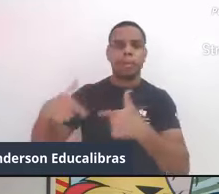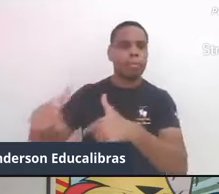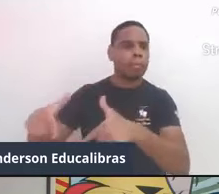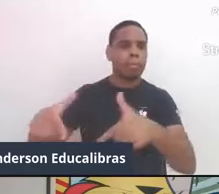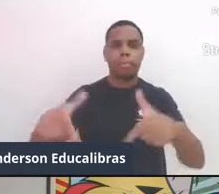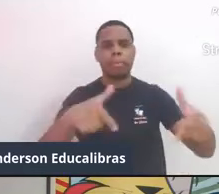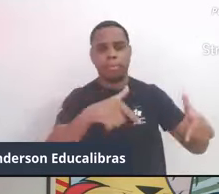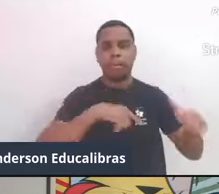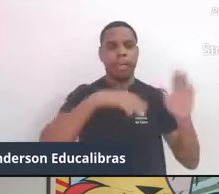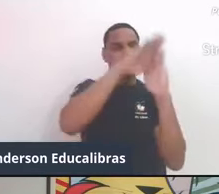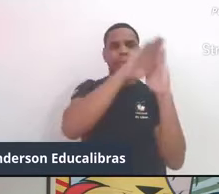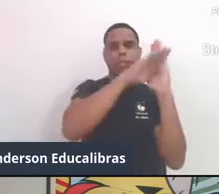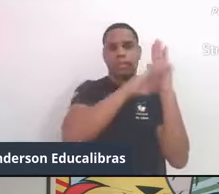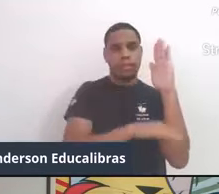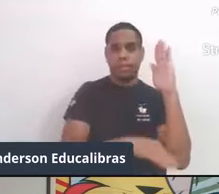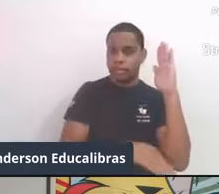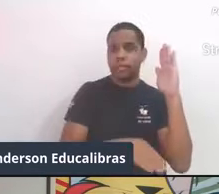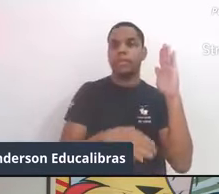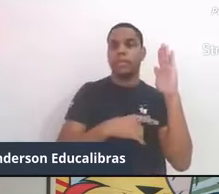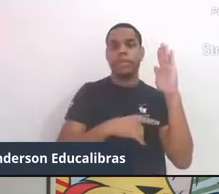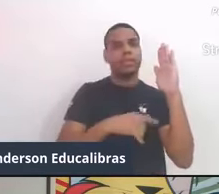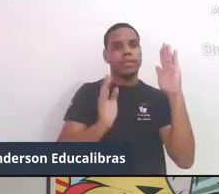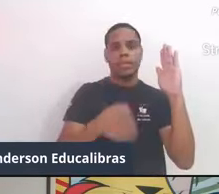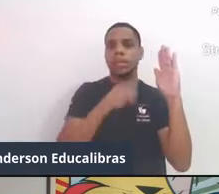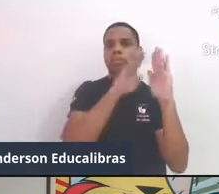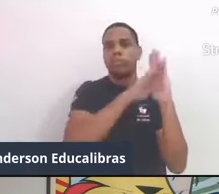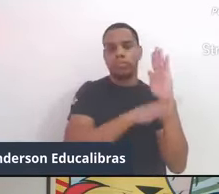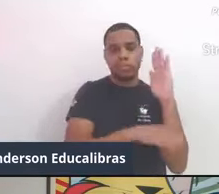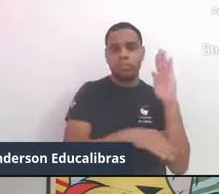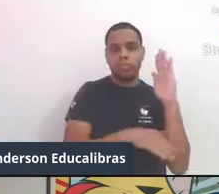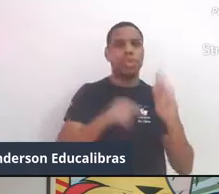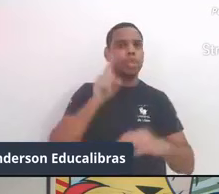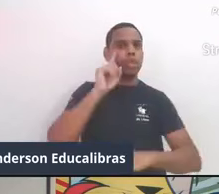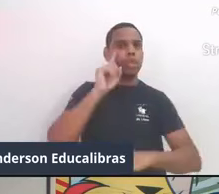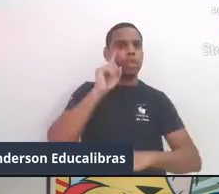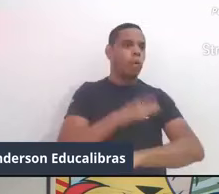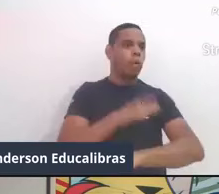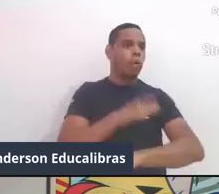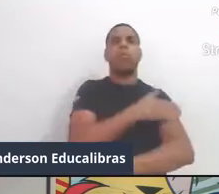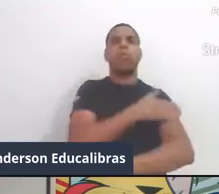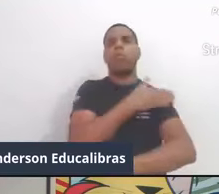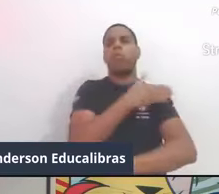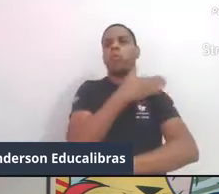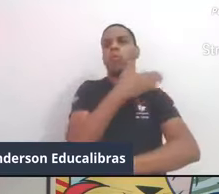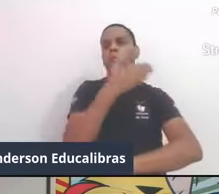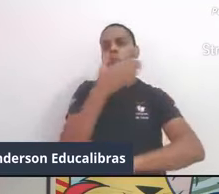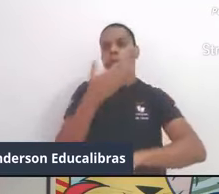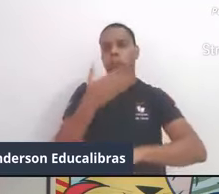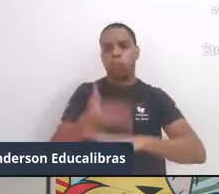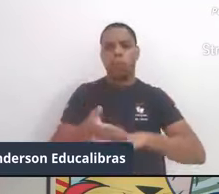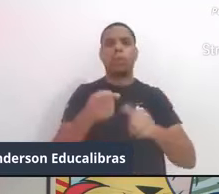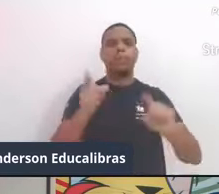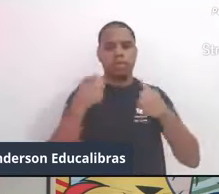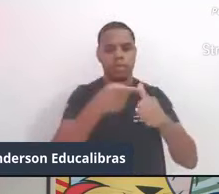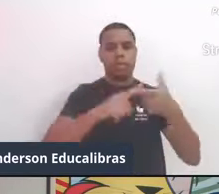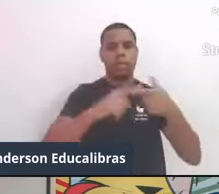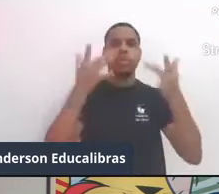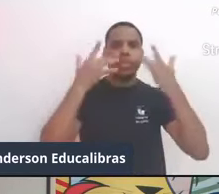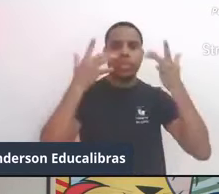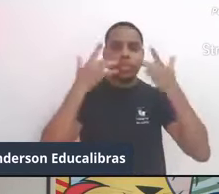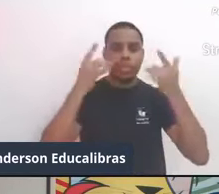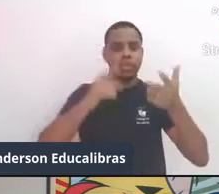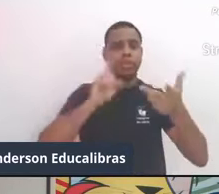que praticamente ocupa, aos poucos, o dia inteiro, né? Na área de música, na área de teatro, na área